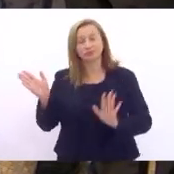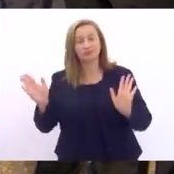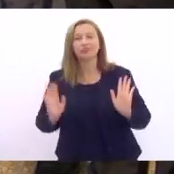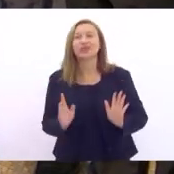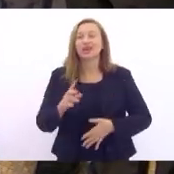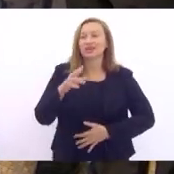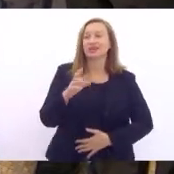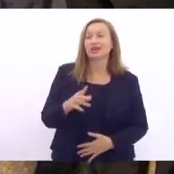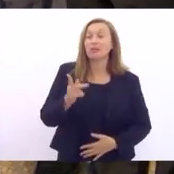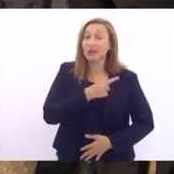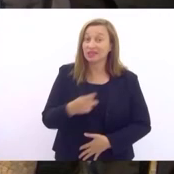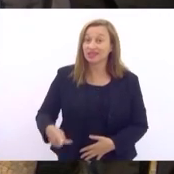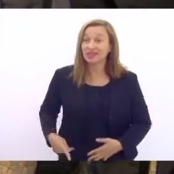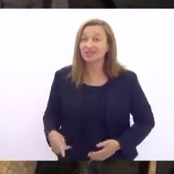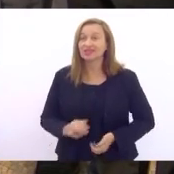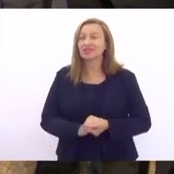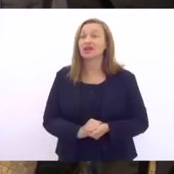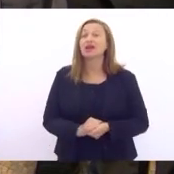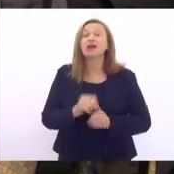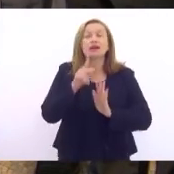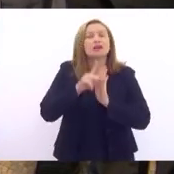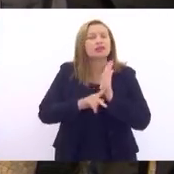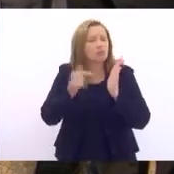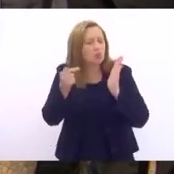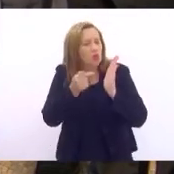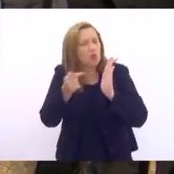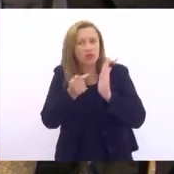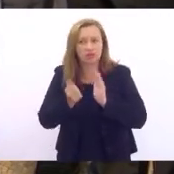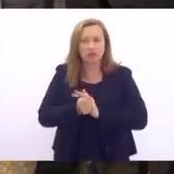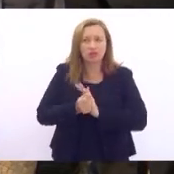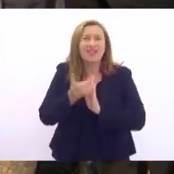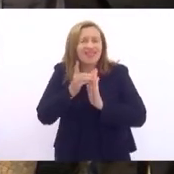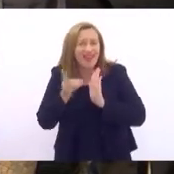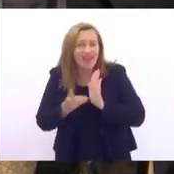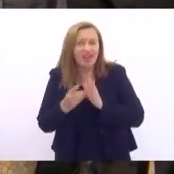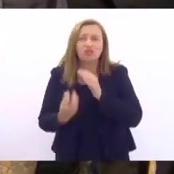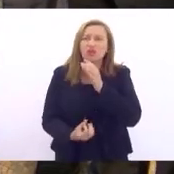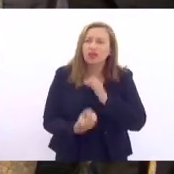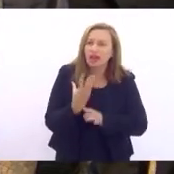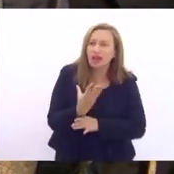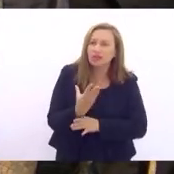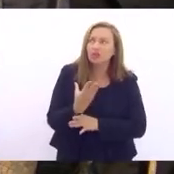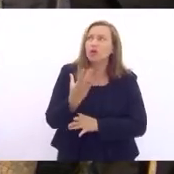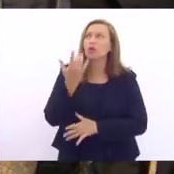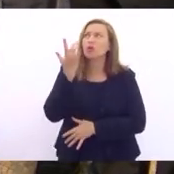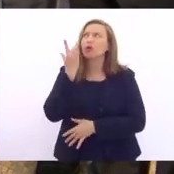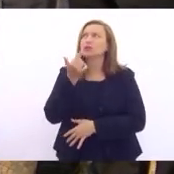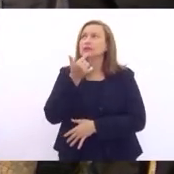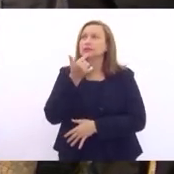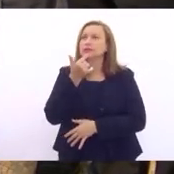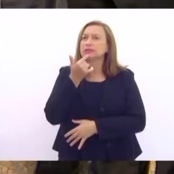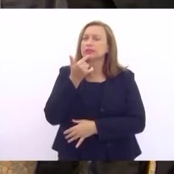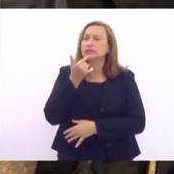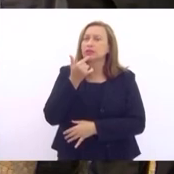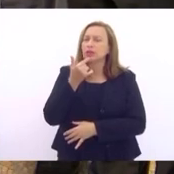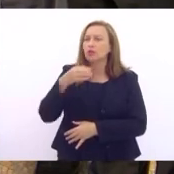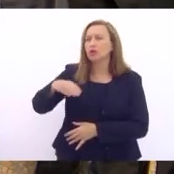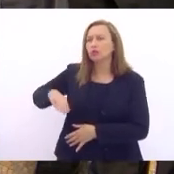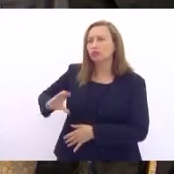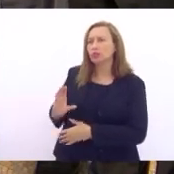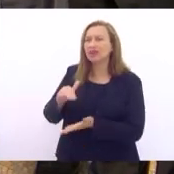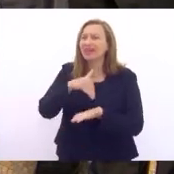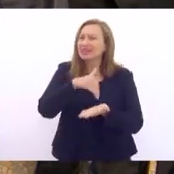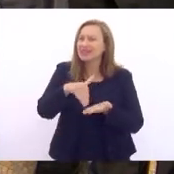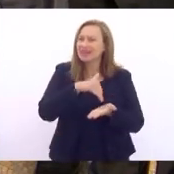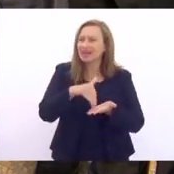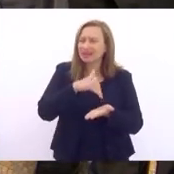esse projeto, esse decreto foi criado, salvo engano, na época quando o Mink era secretário no governo do